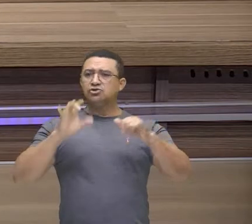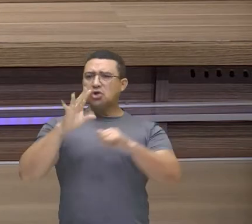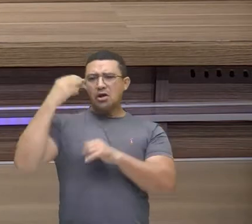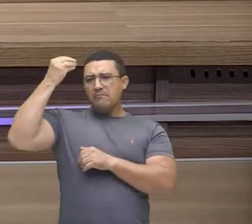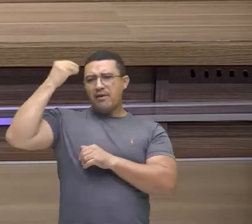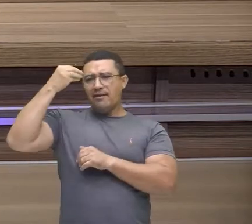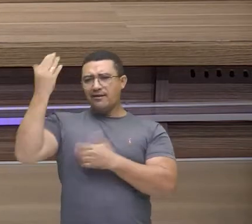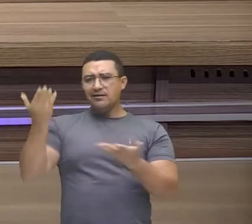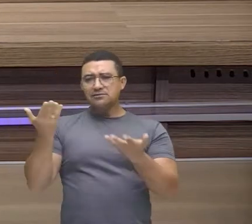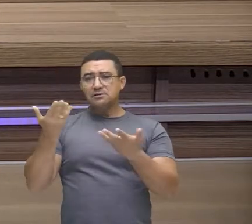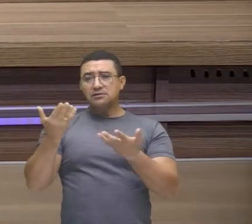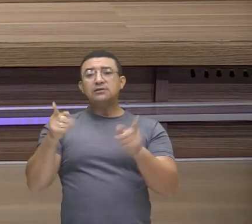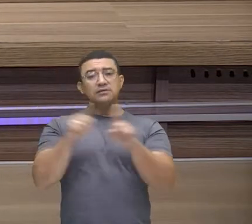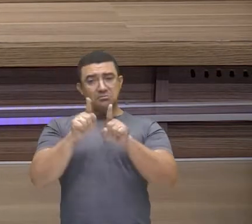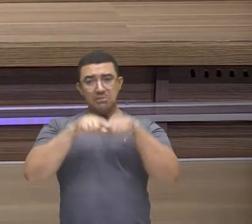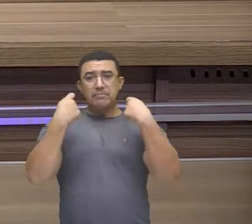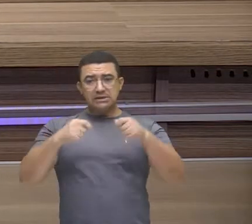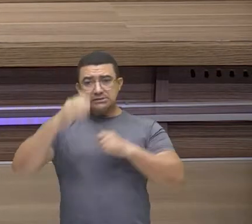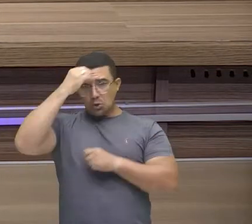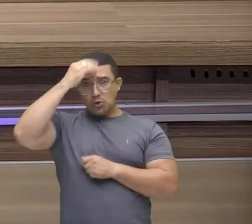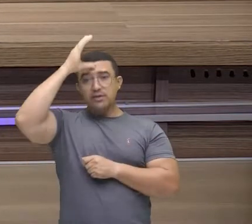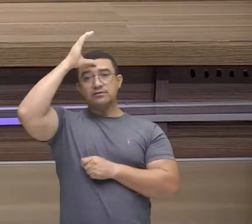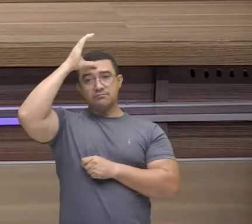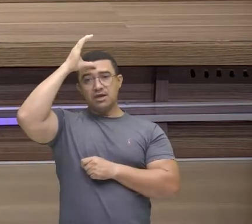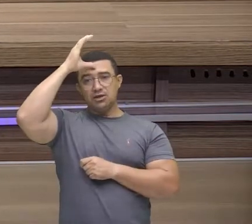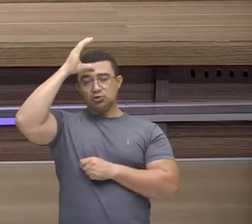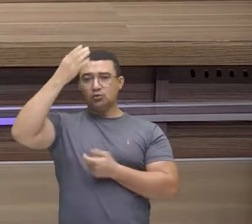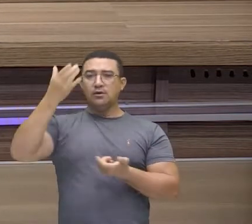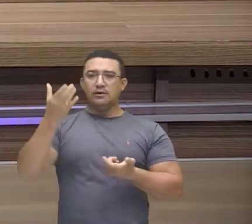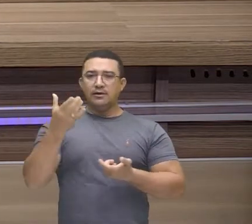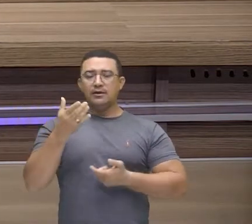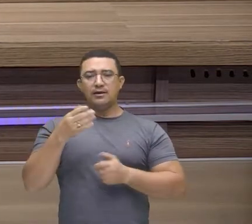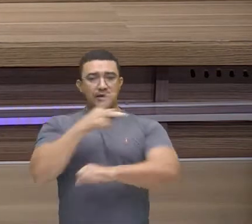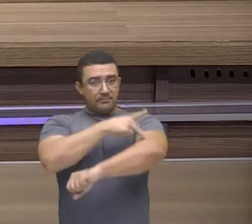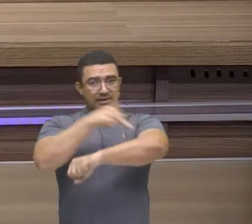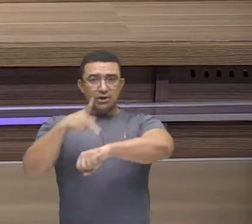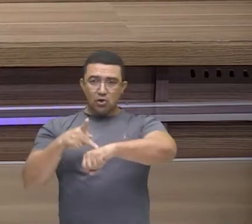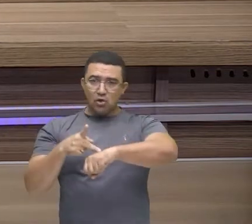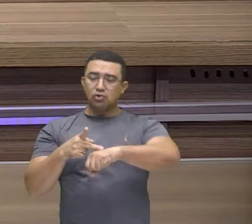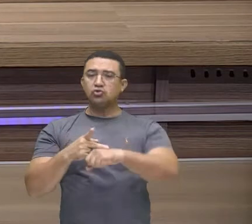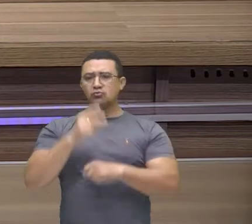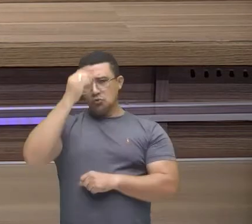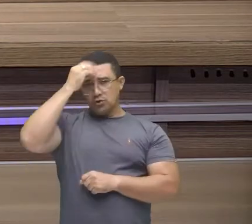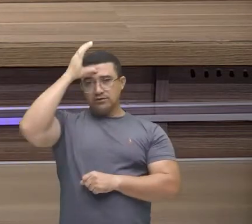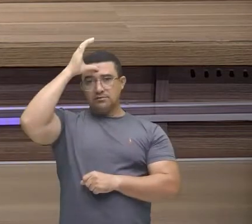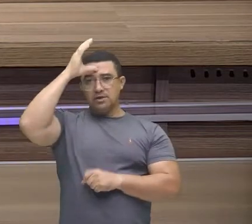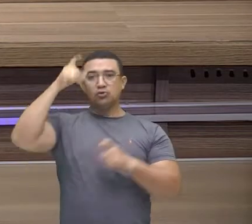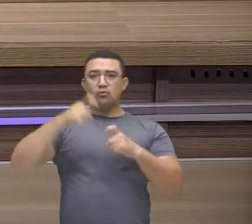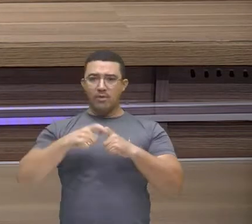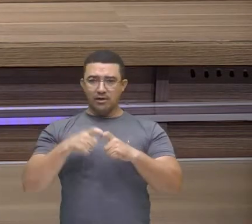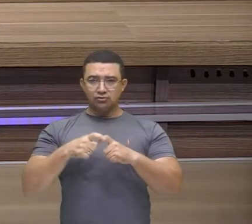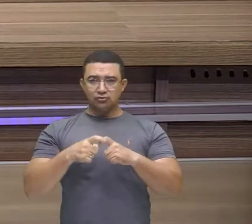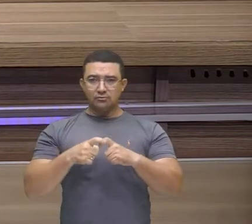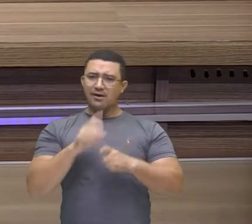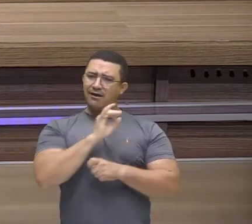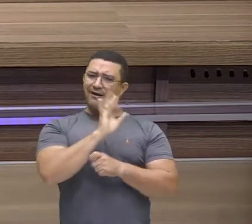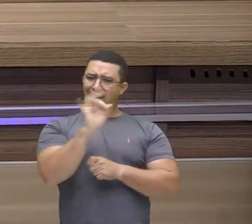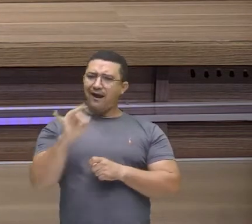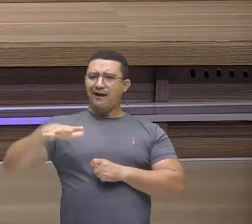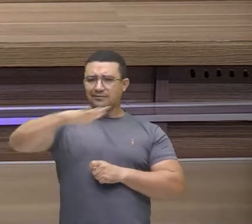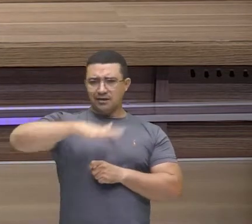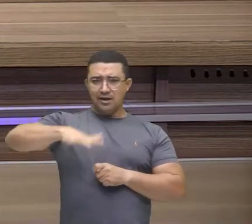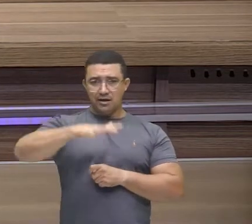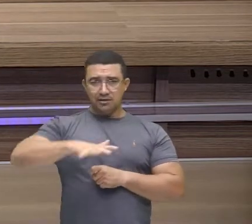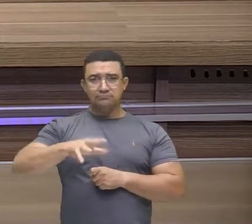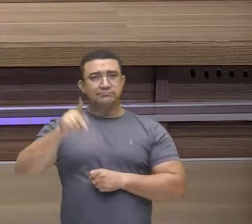sem o conhecimento pedagógico, sem o conhecimento médico, sem o conhecimento em cada área, né, do conhecimento. Então, essa parte é uma